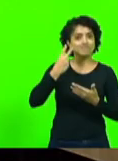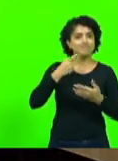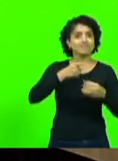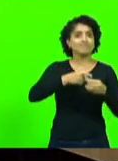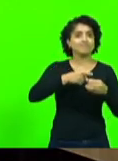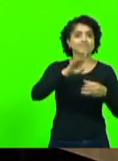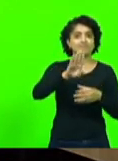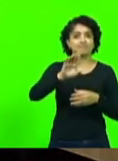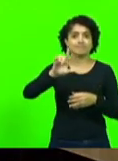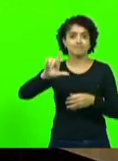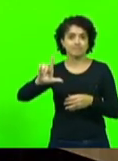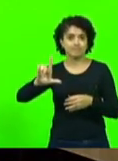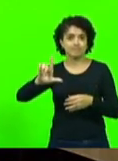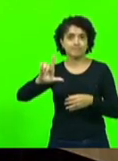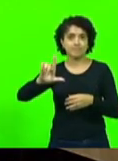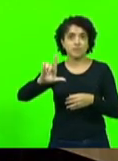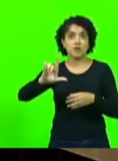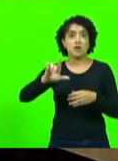quando foi